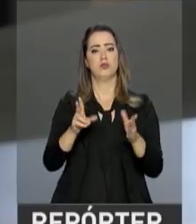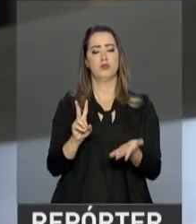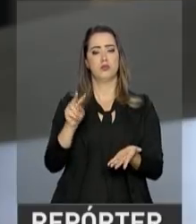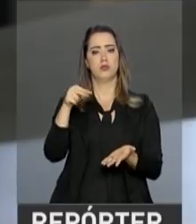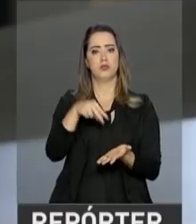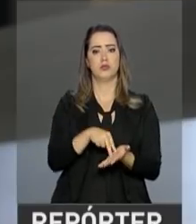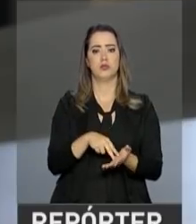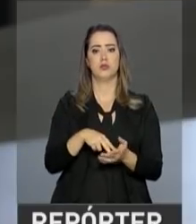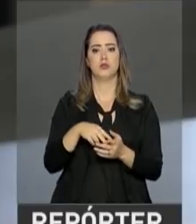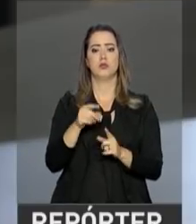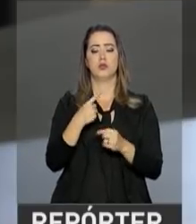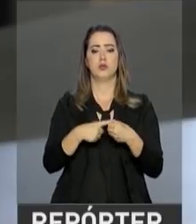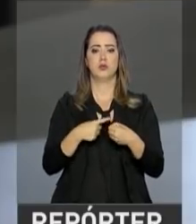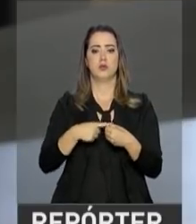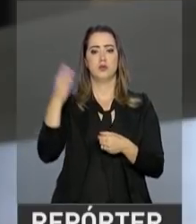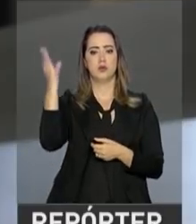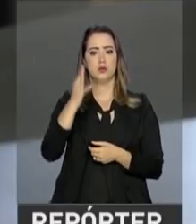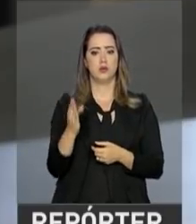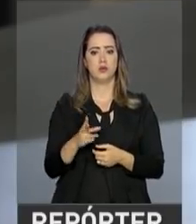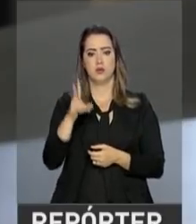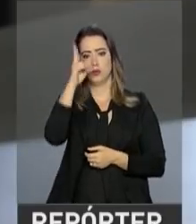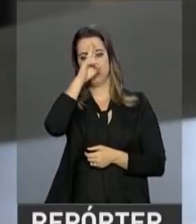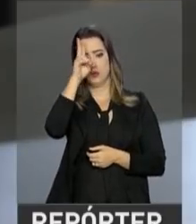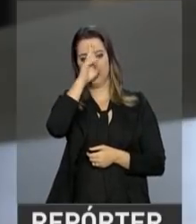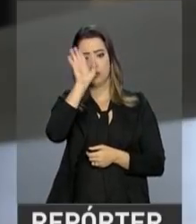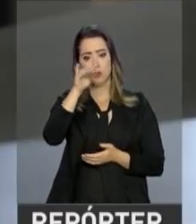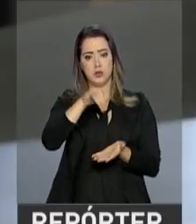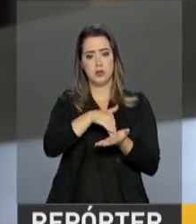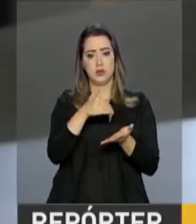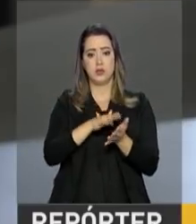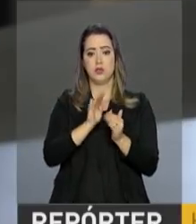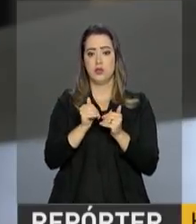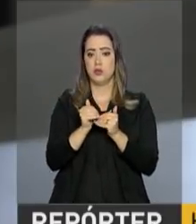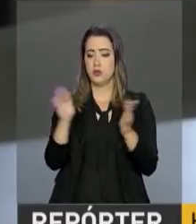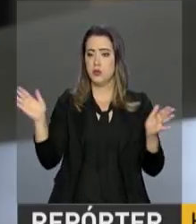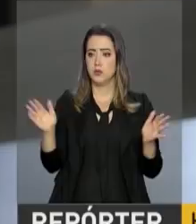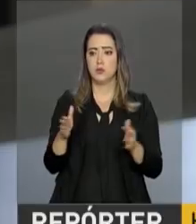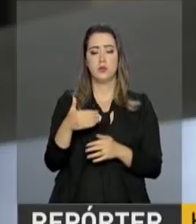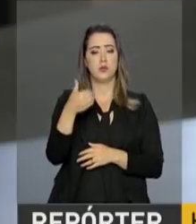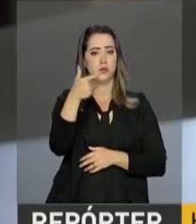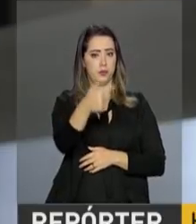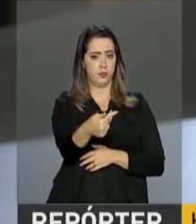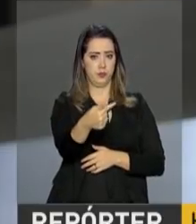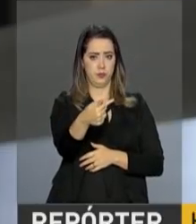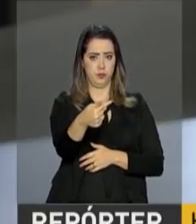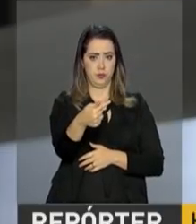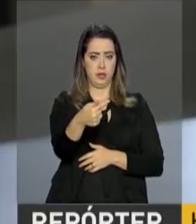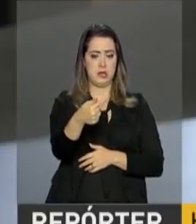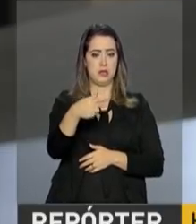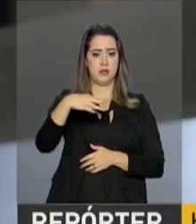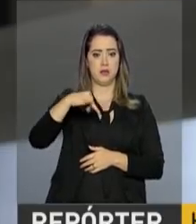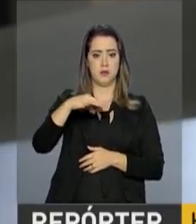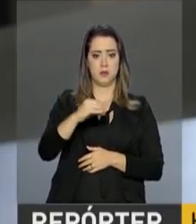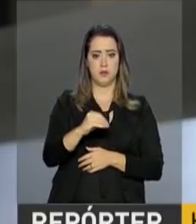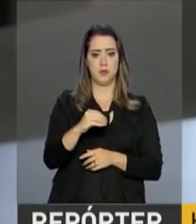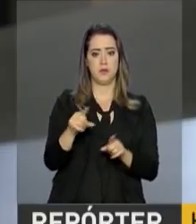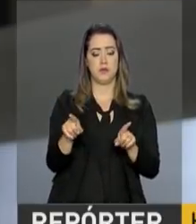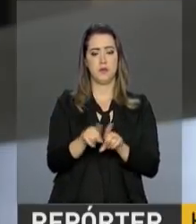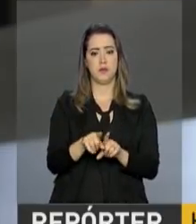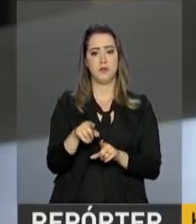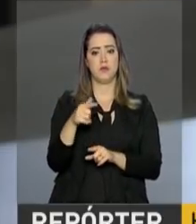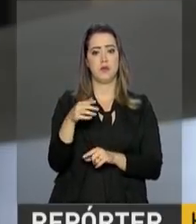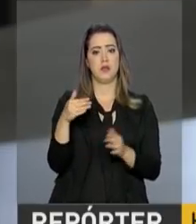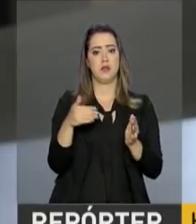é para a sociedade brasileira lembrando que as inscrições já estão abertas foi aberto no dia 7 de maio assim só estão abertas